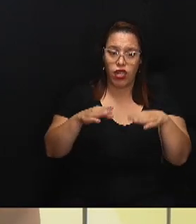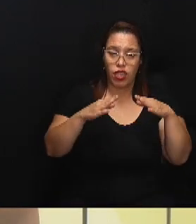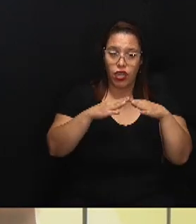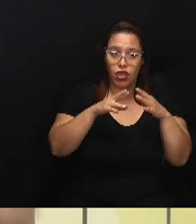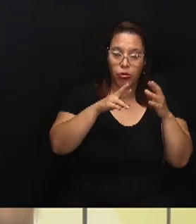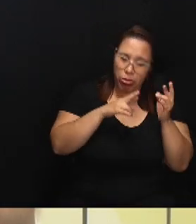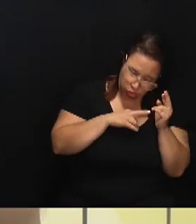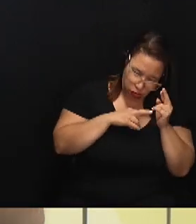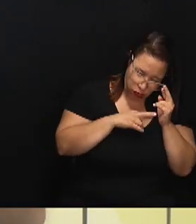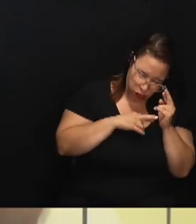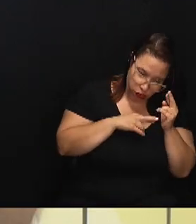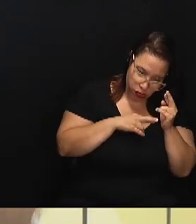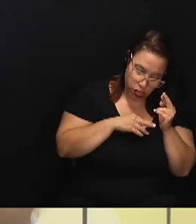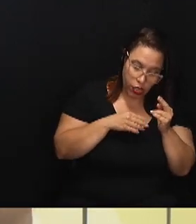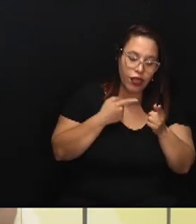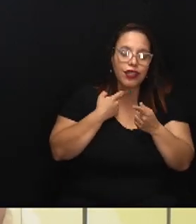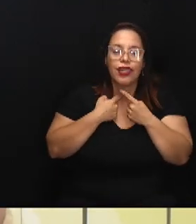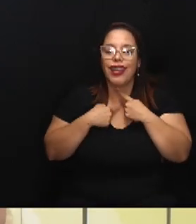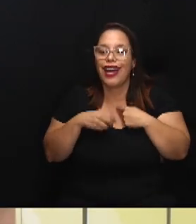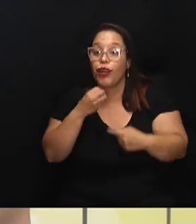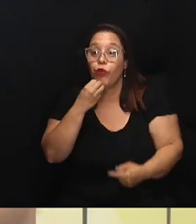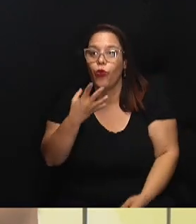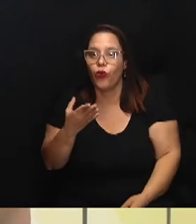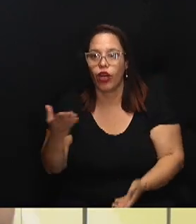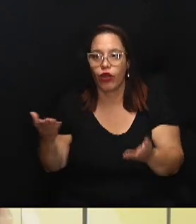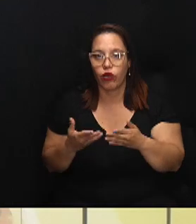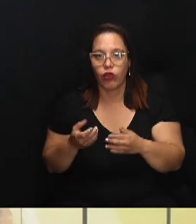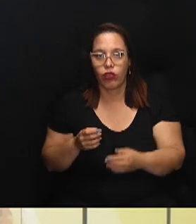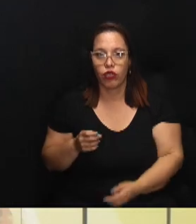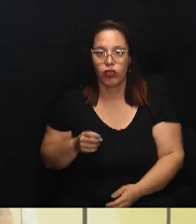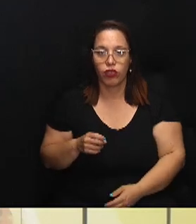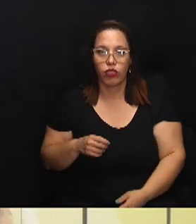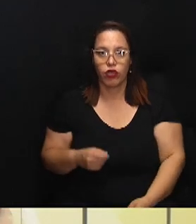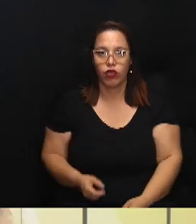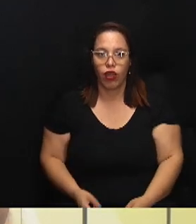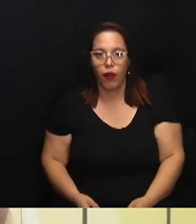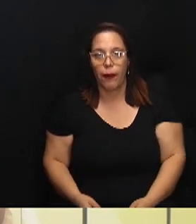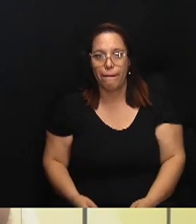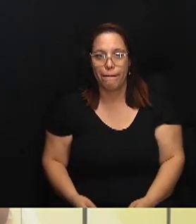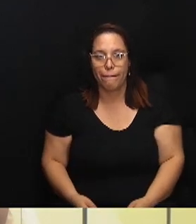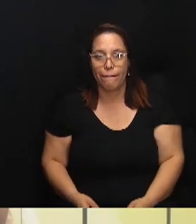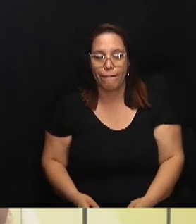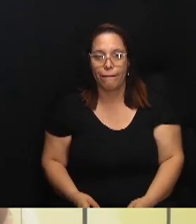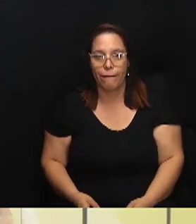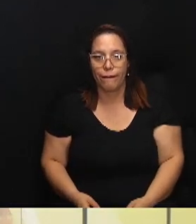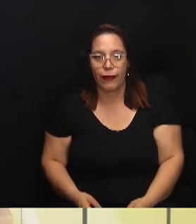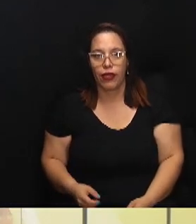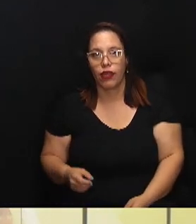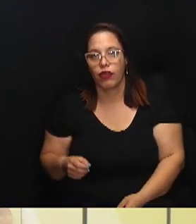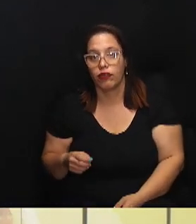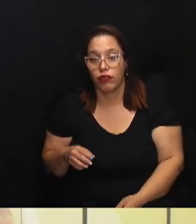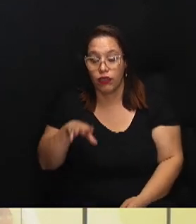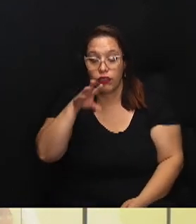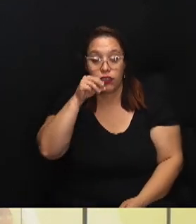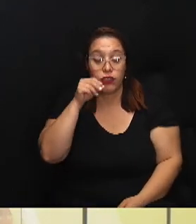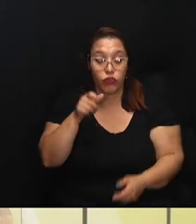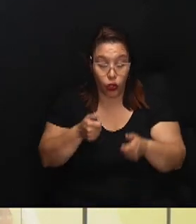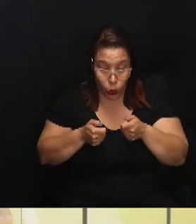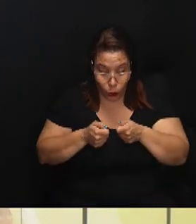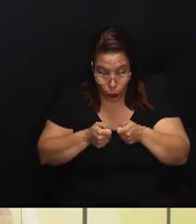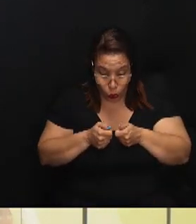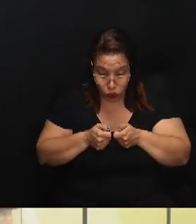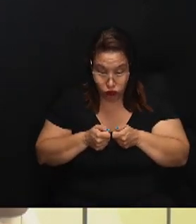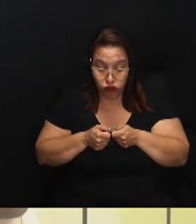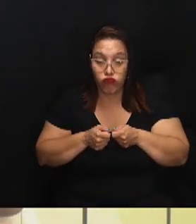você realmente se satisfazia na interação. Agora, ficar lá, hoje em dia tem até simulação de vida real, né? Os adolescentes, eles ficam jogando, que